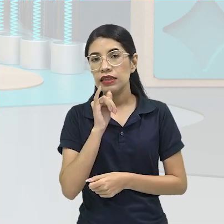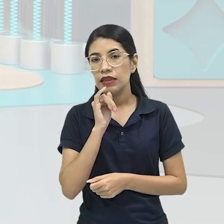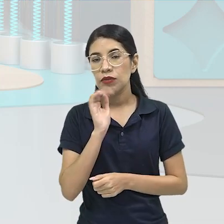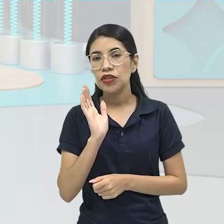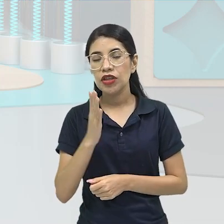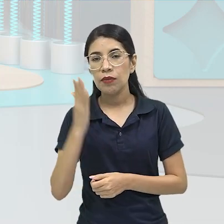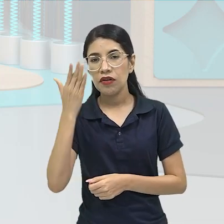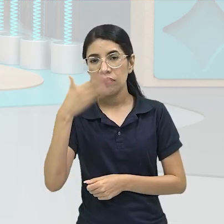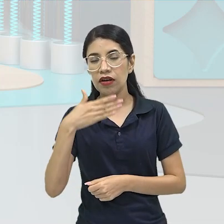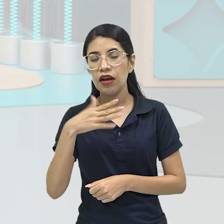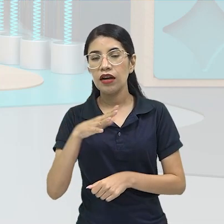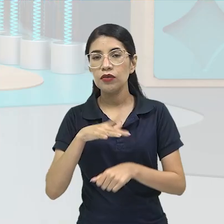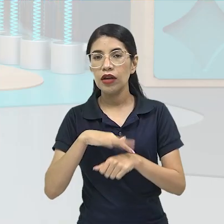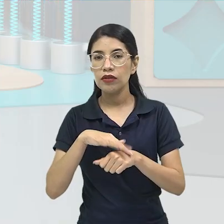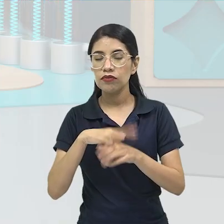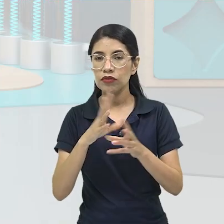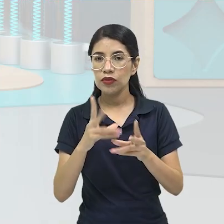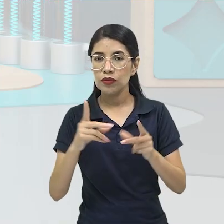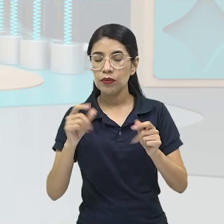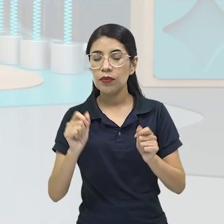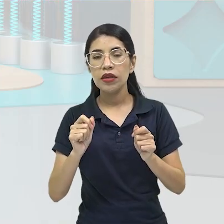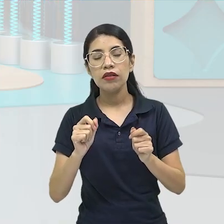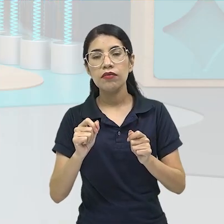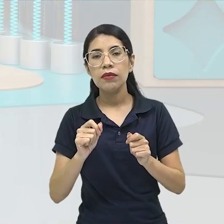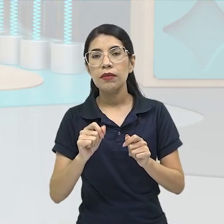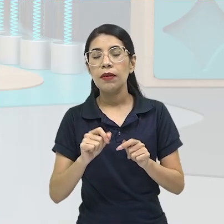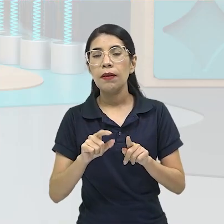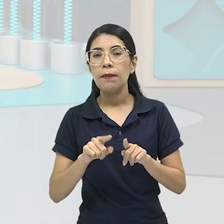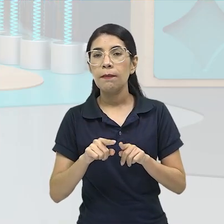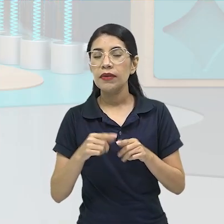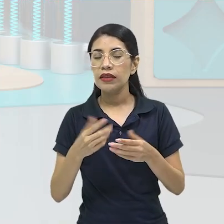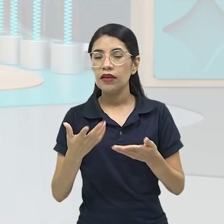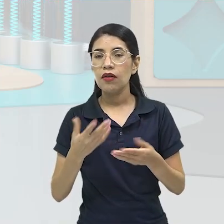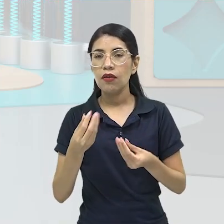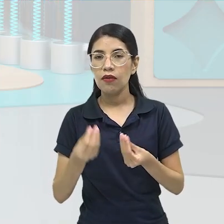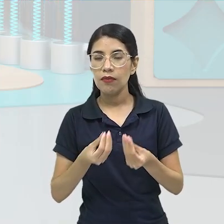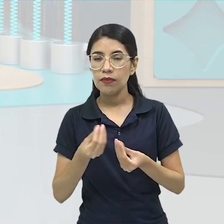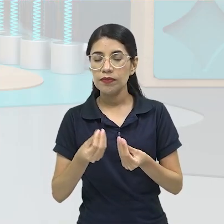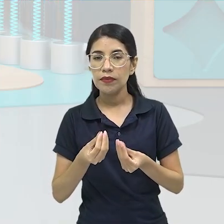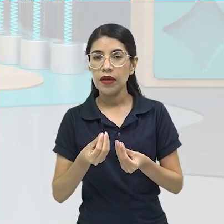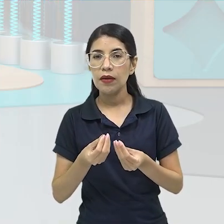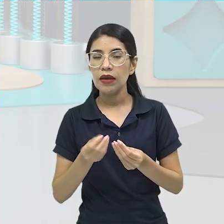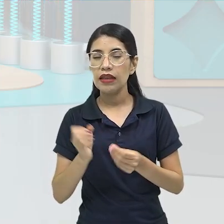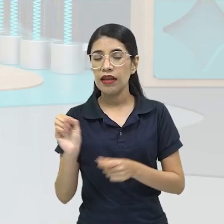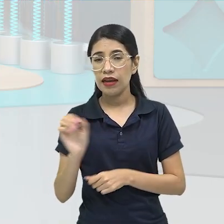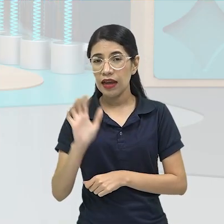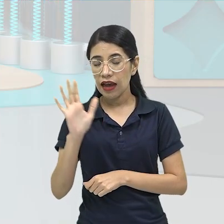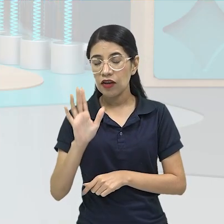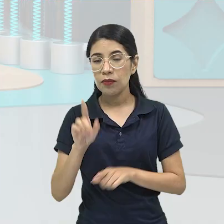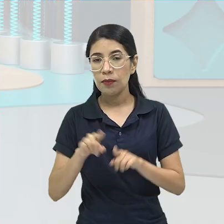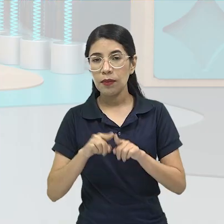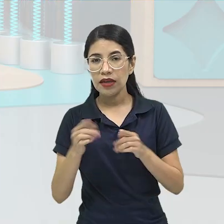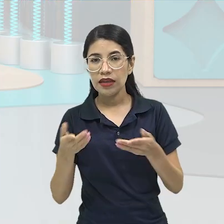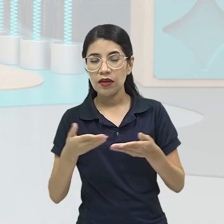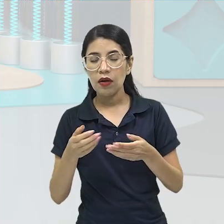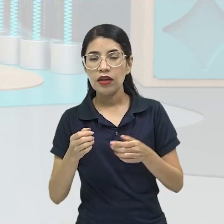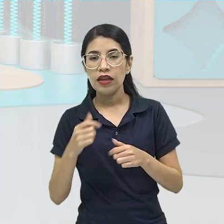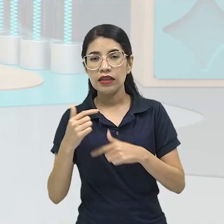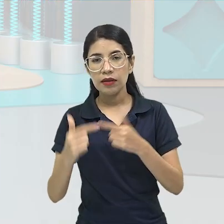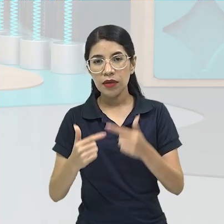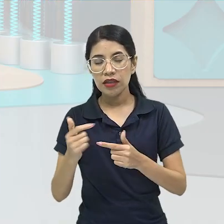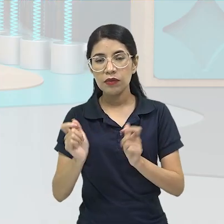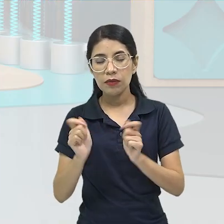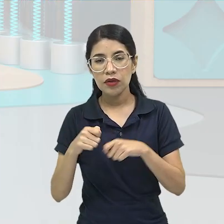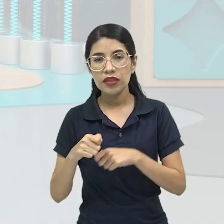tal, só que ainda está caro. Já tem, agora eles vão trabalhar o quê? Para ficar mais barato esse procedimento, para que